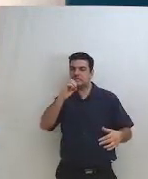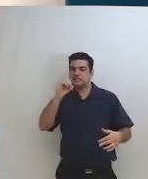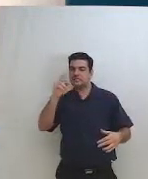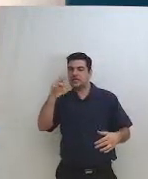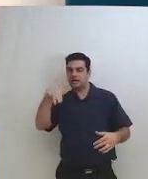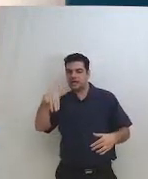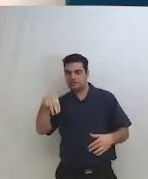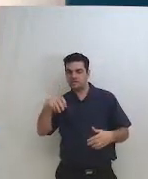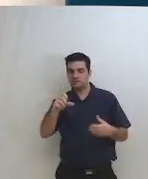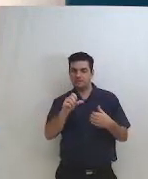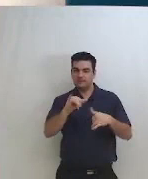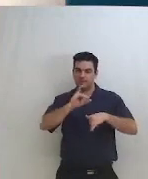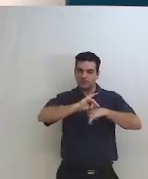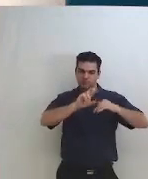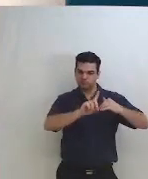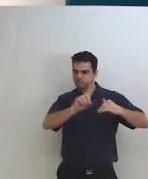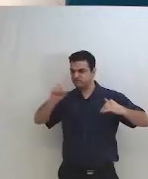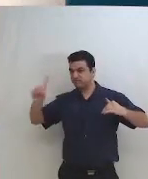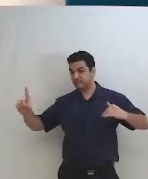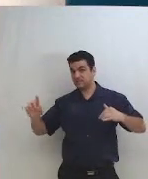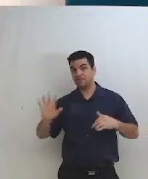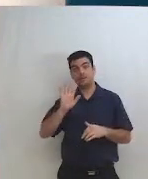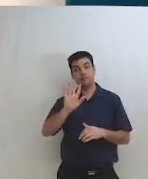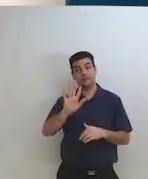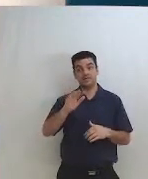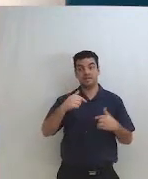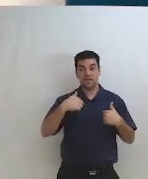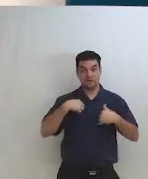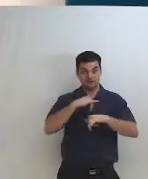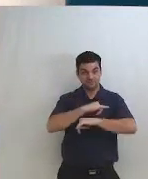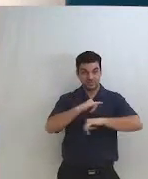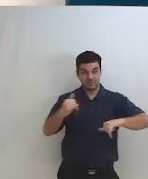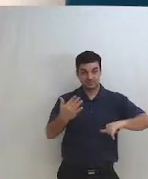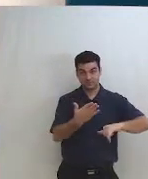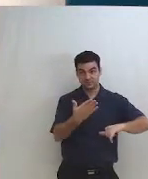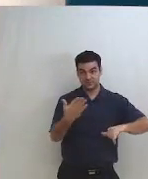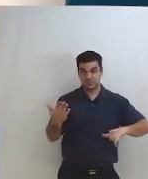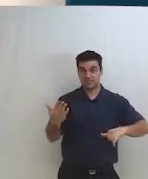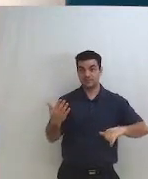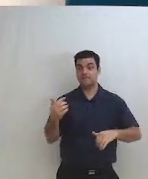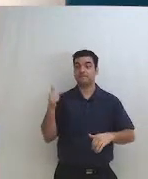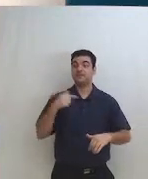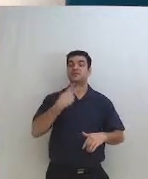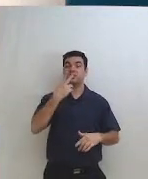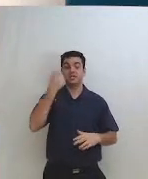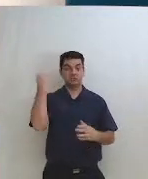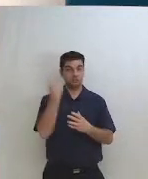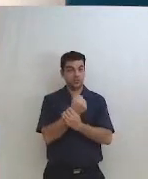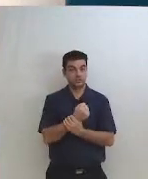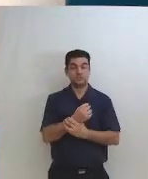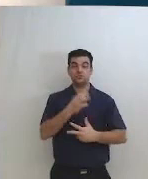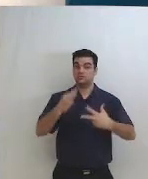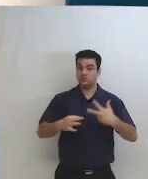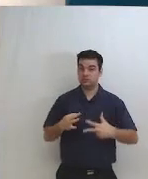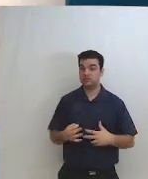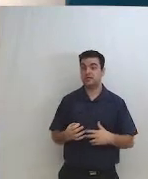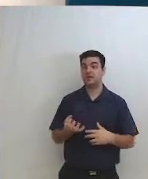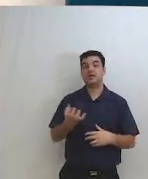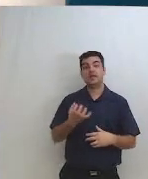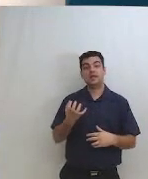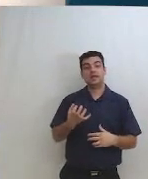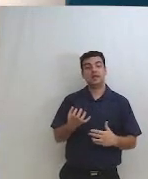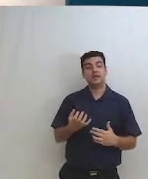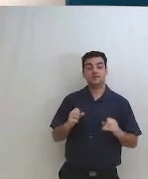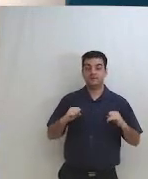queria registrar que nós, acima de tudo, o que buscamos é segurança jurídica. E quis Deus que eu hoje